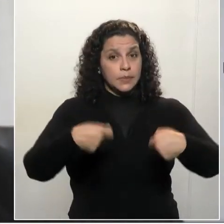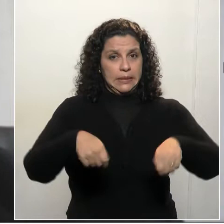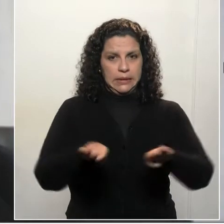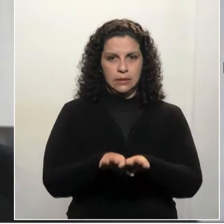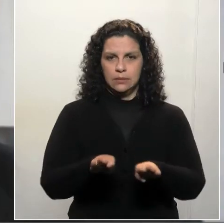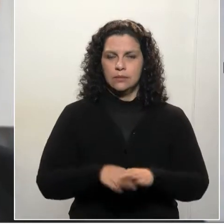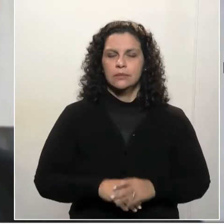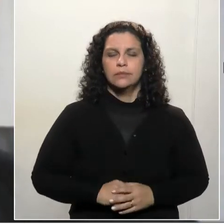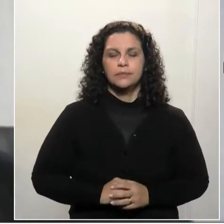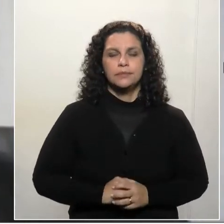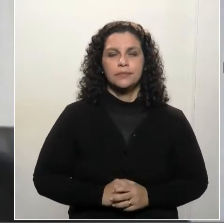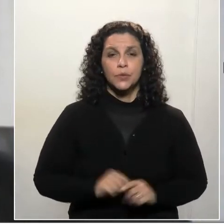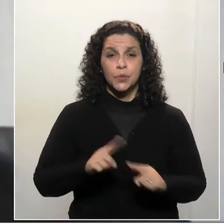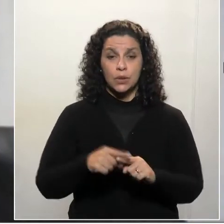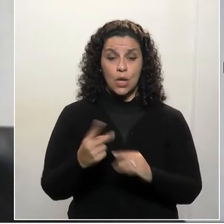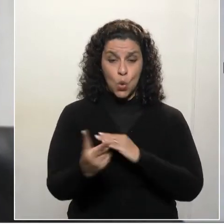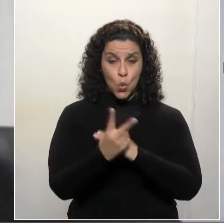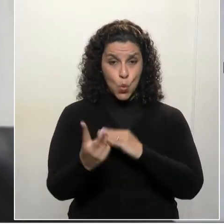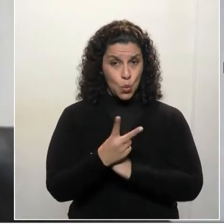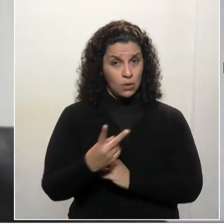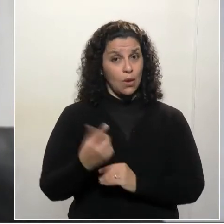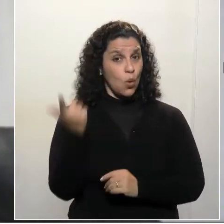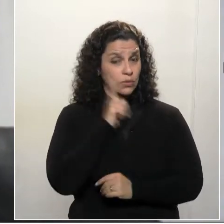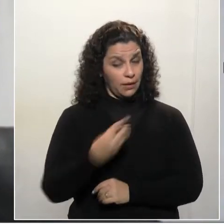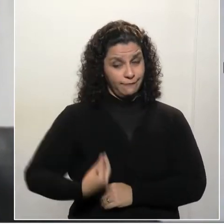necessários para preservar a vida.